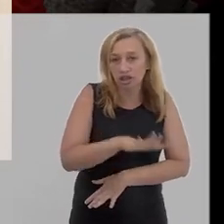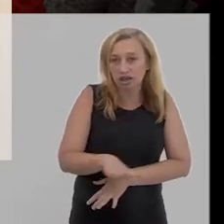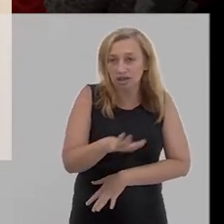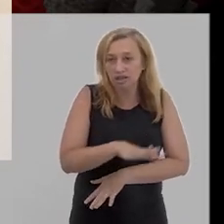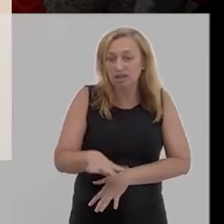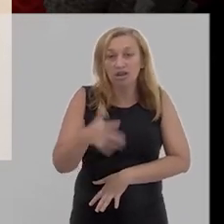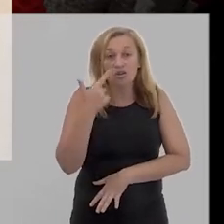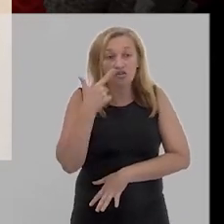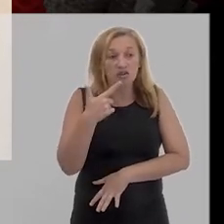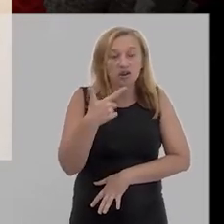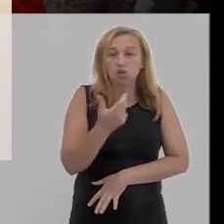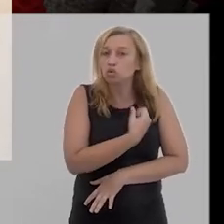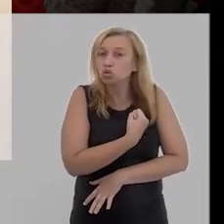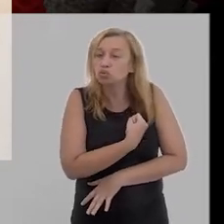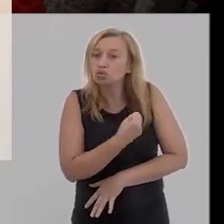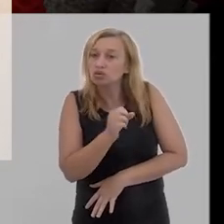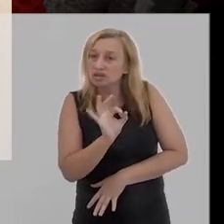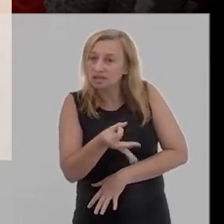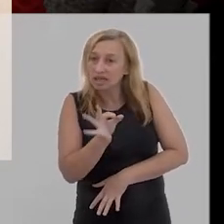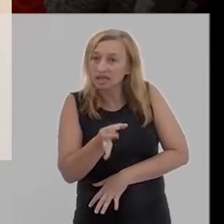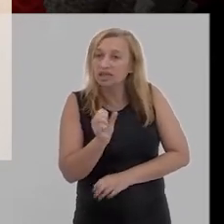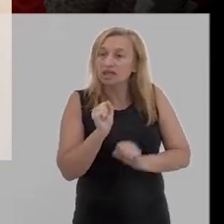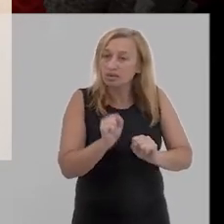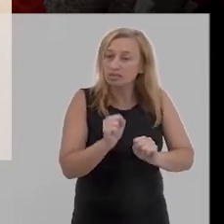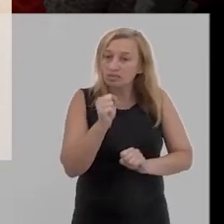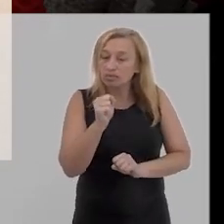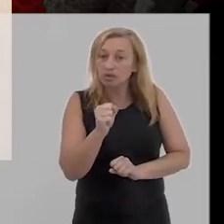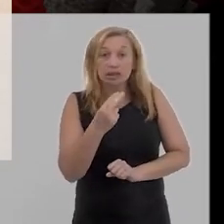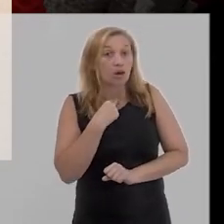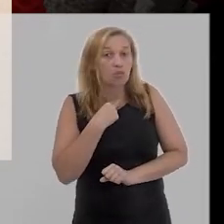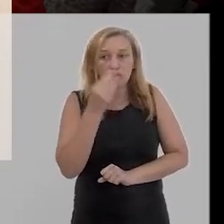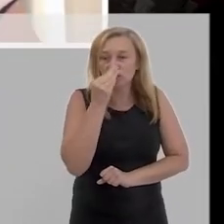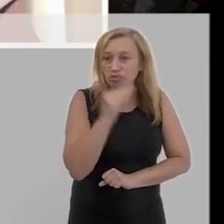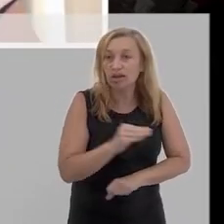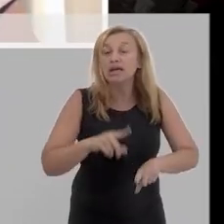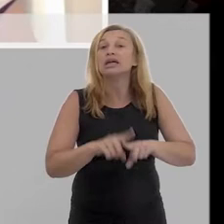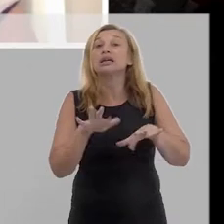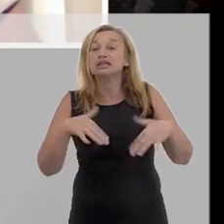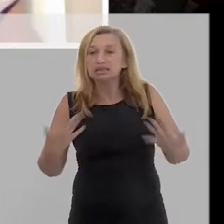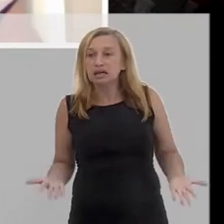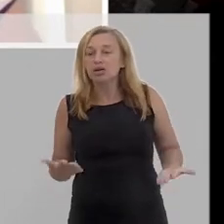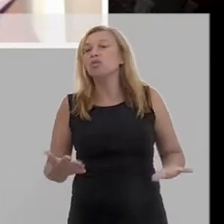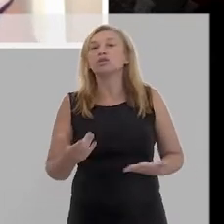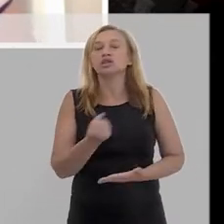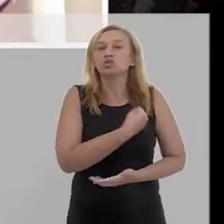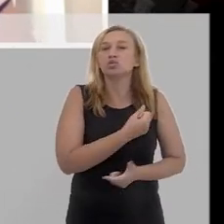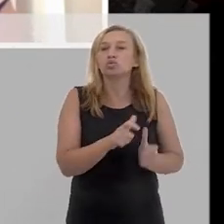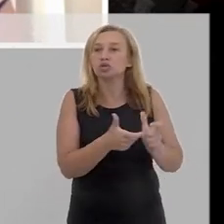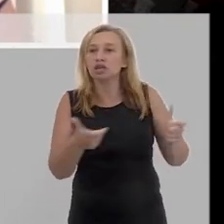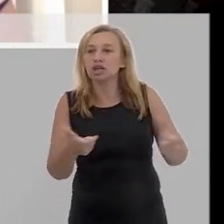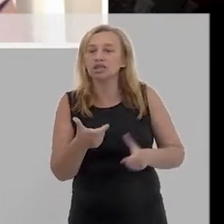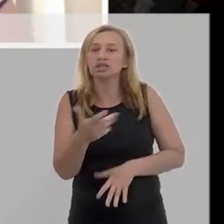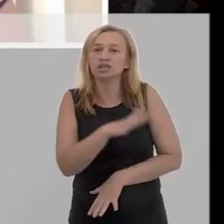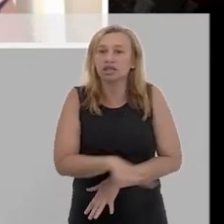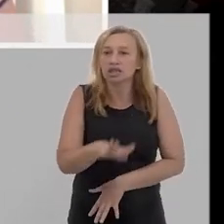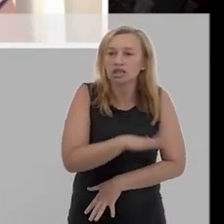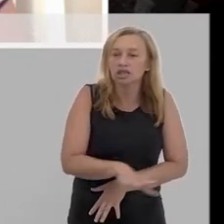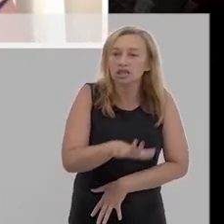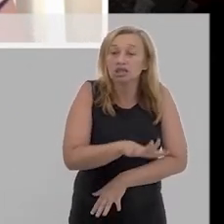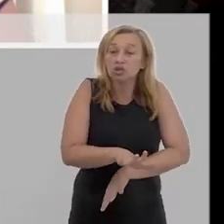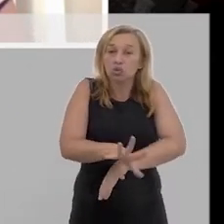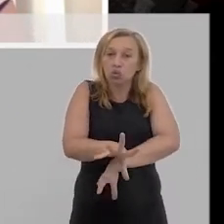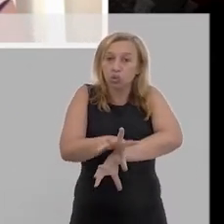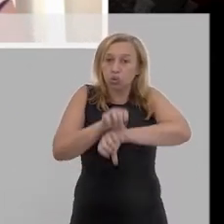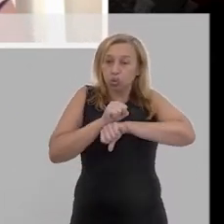ter números absolutos que não podem ser desprezados. Então, quando você tem muitas crianças acometidas